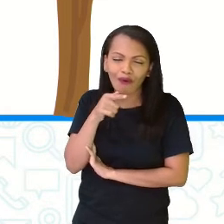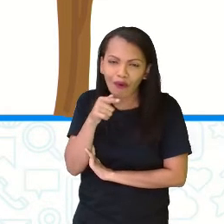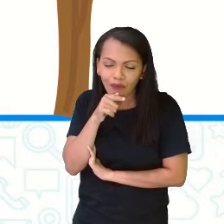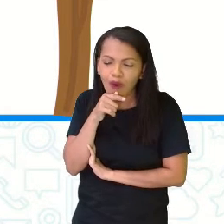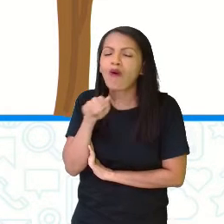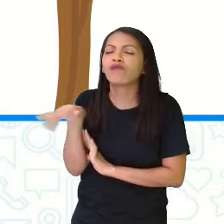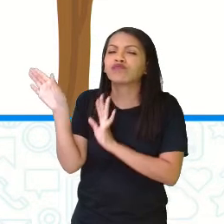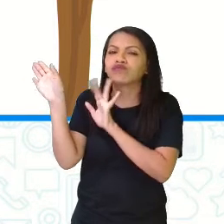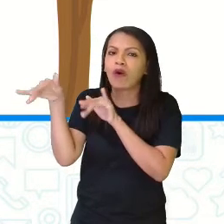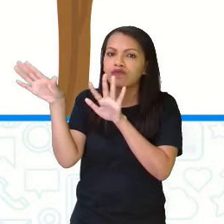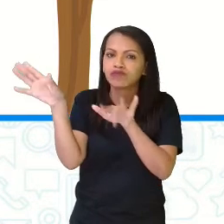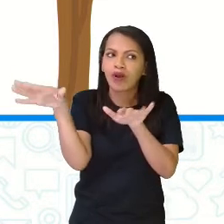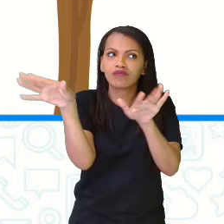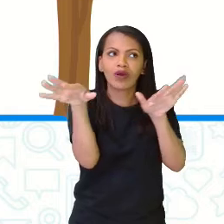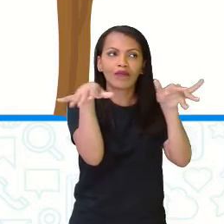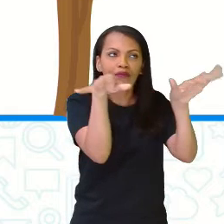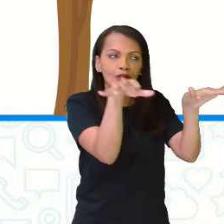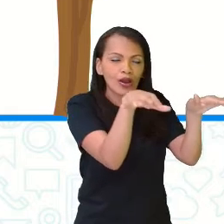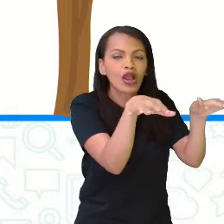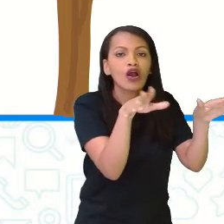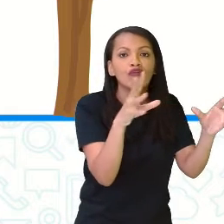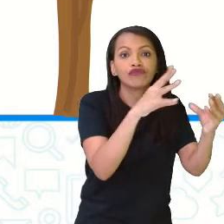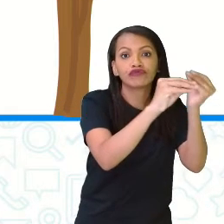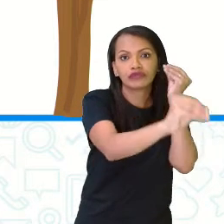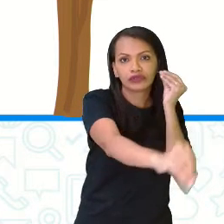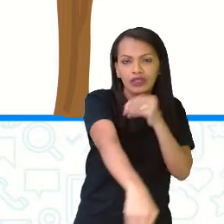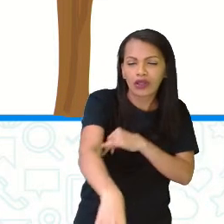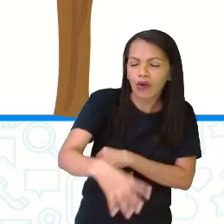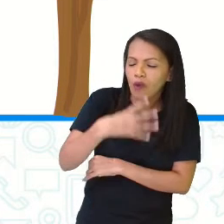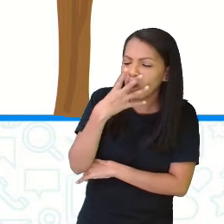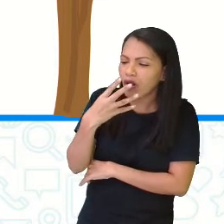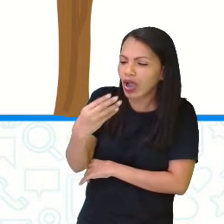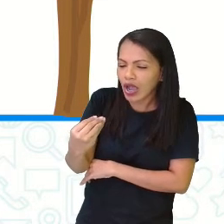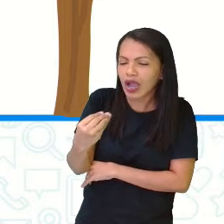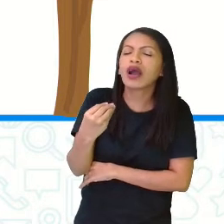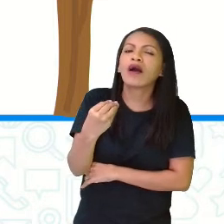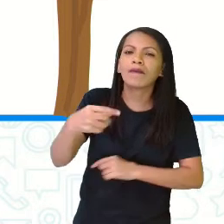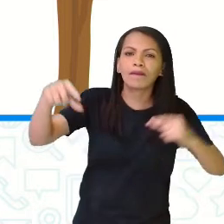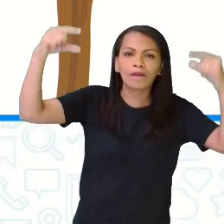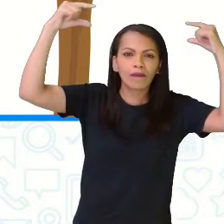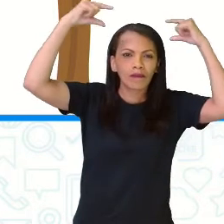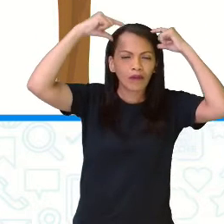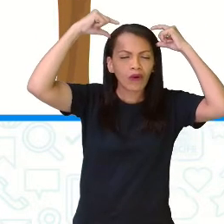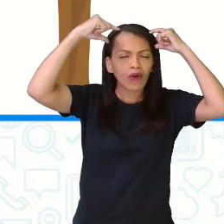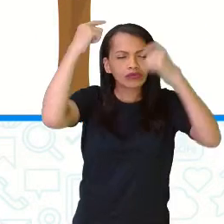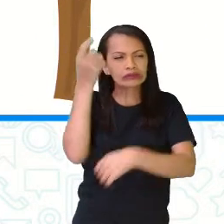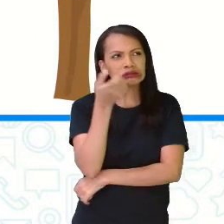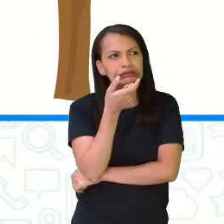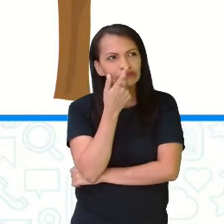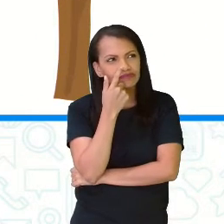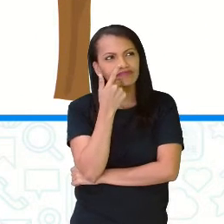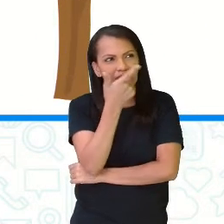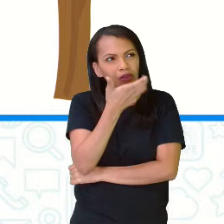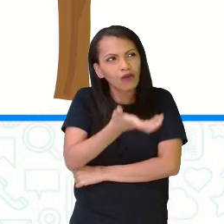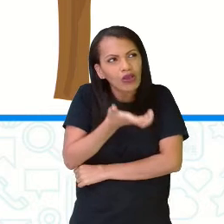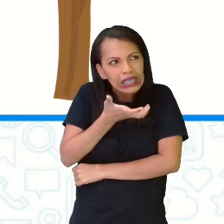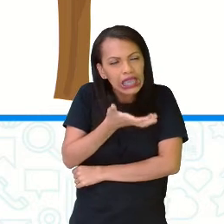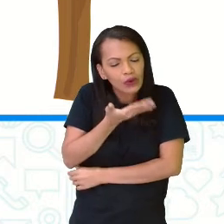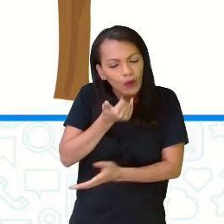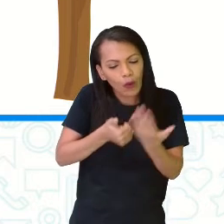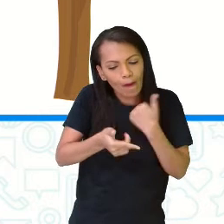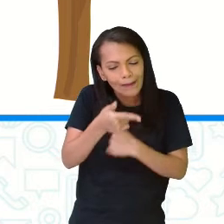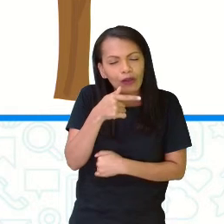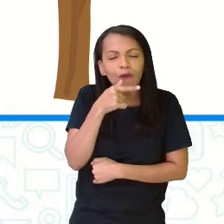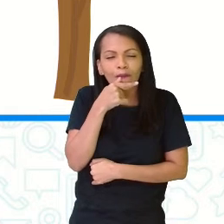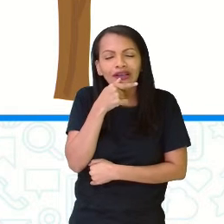uma árvore. Uma raposa, ao vê-lo, desejou tomar posse do queijo para comer. Colocou-se ao